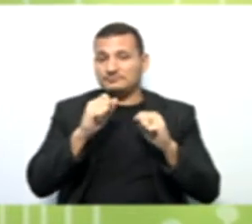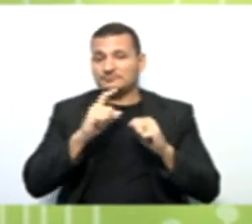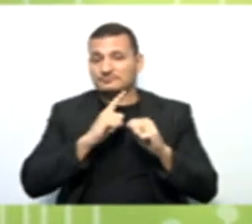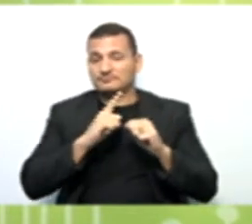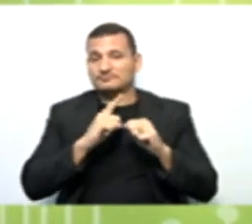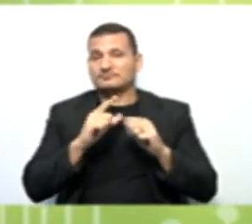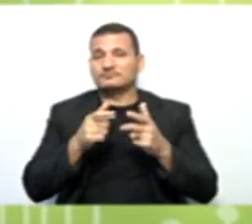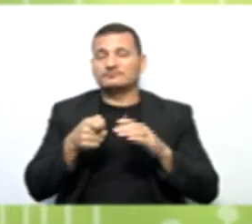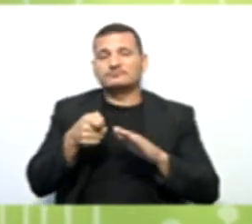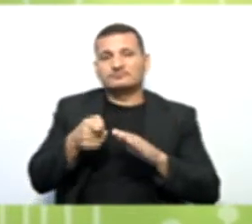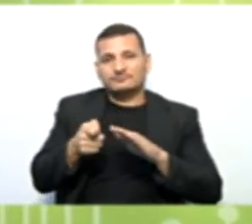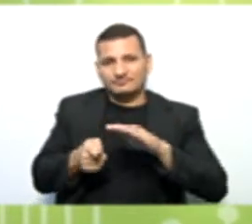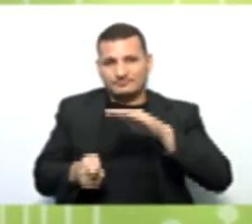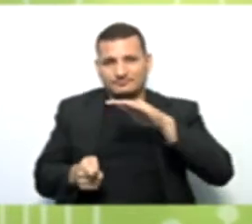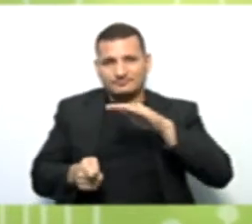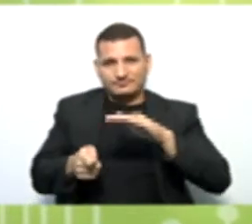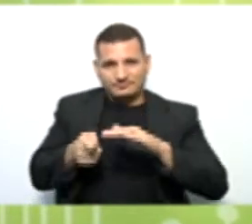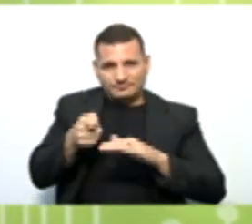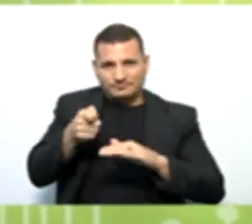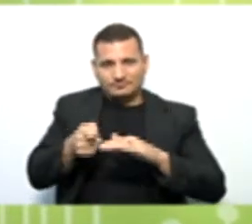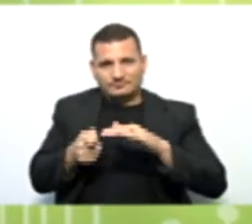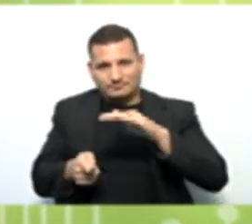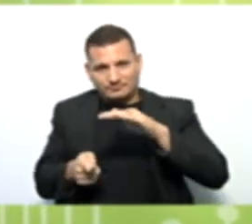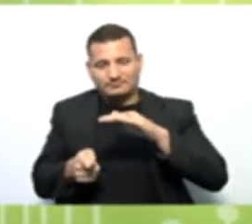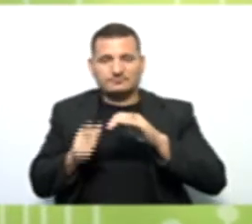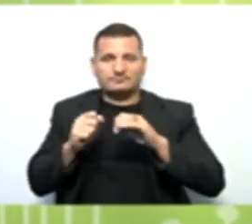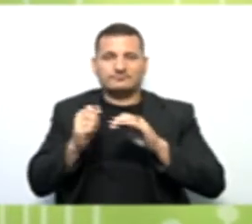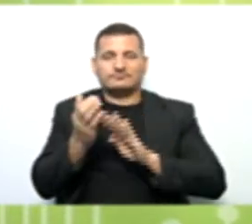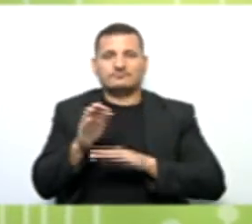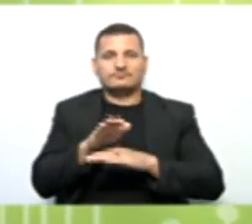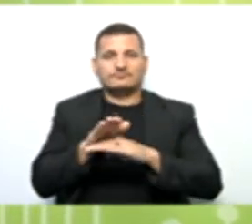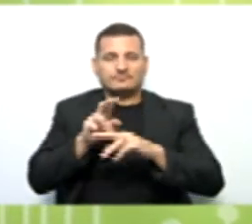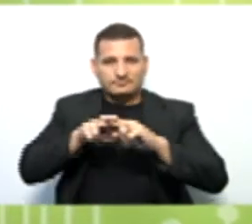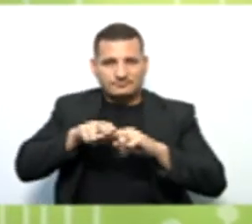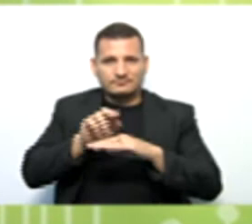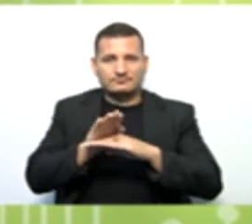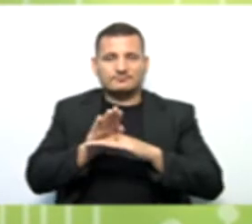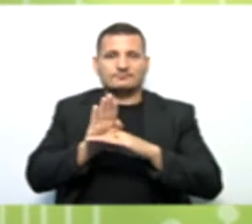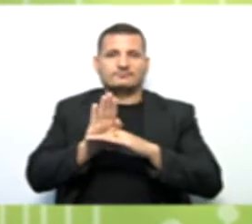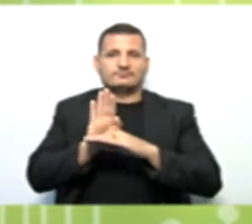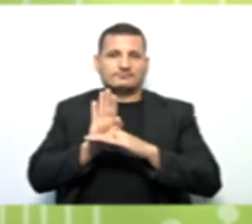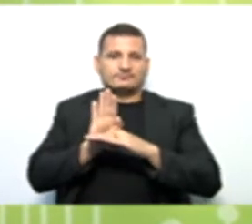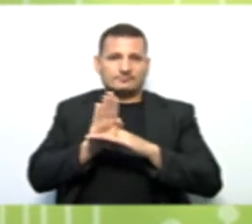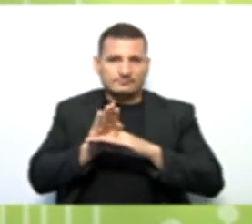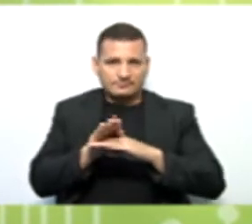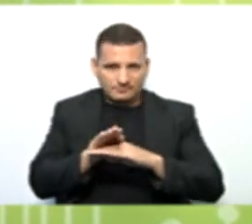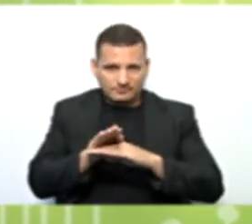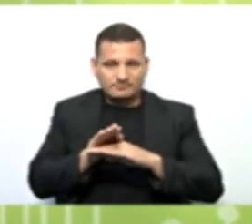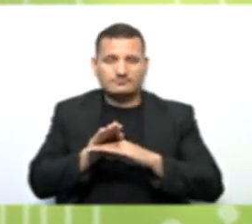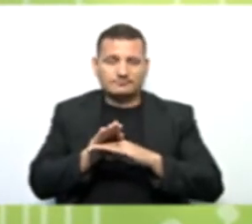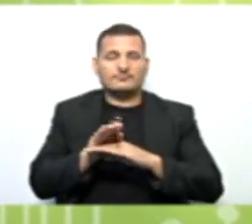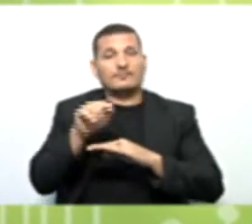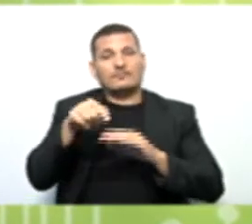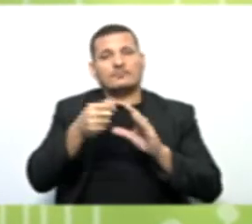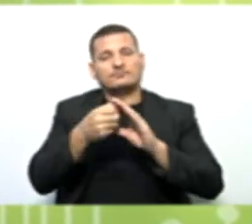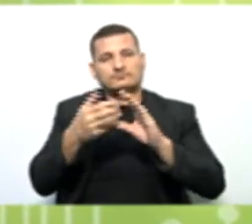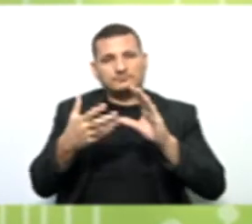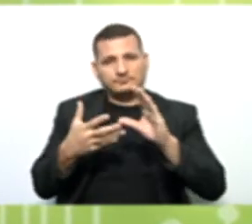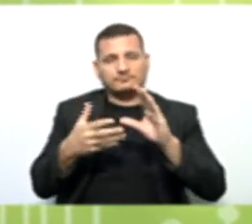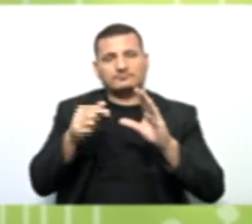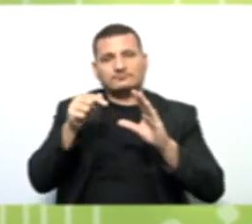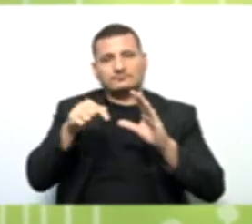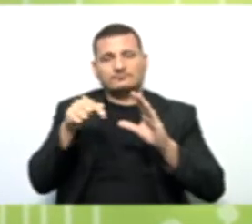sua altura regulada, pode ter a sua inclinação regulada. Então, nós estamos falando do comportamento do objeto.